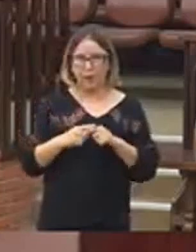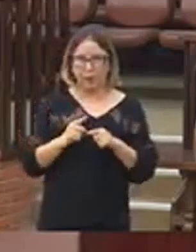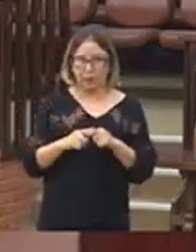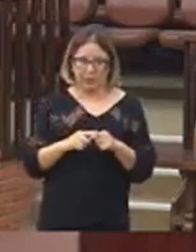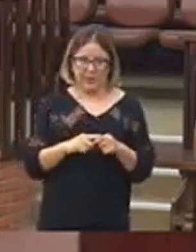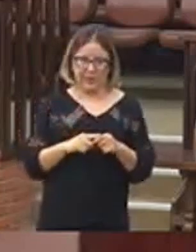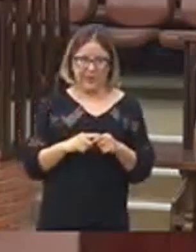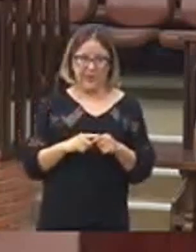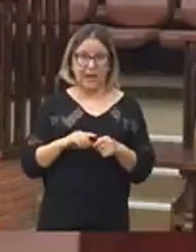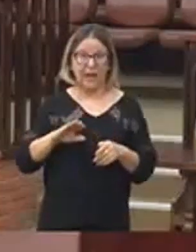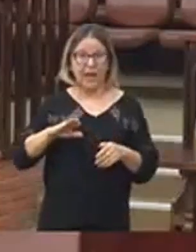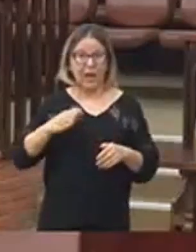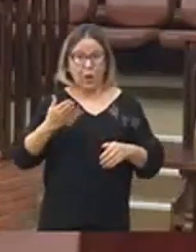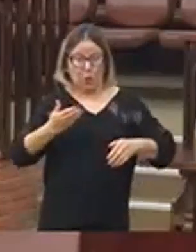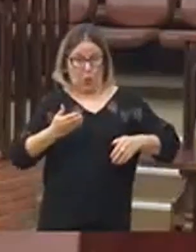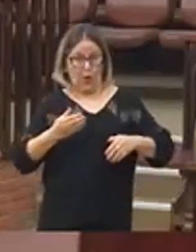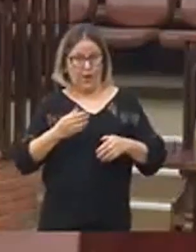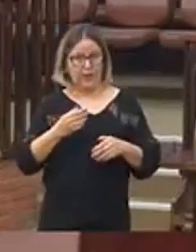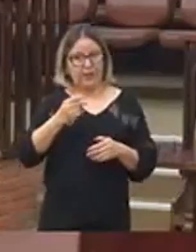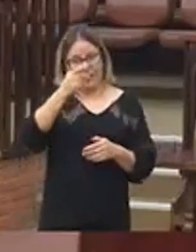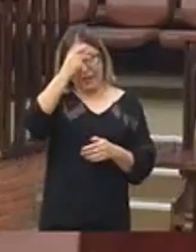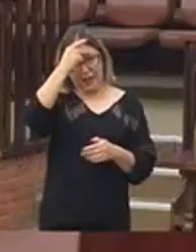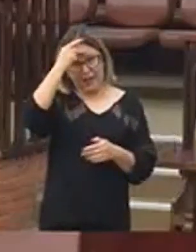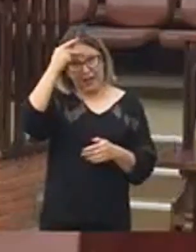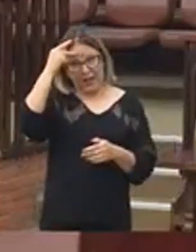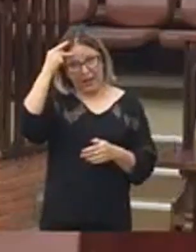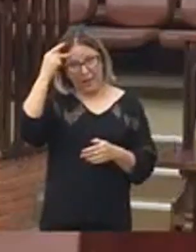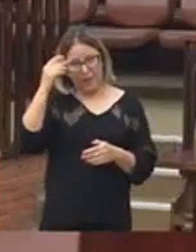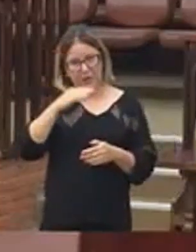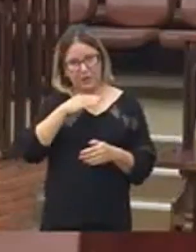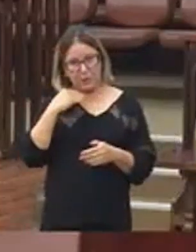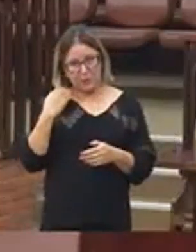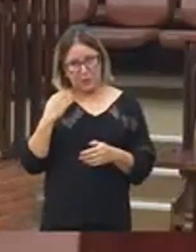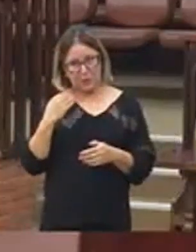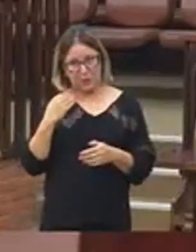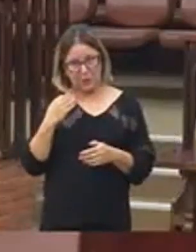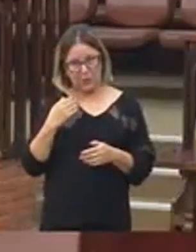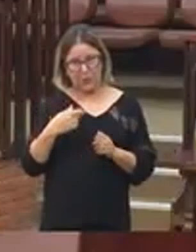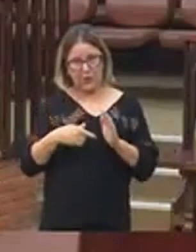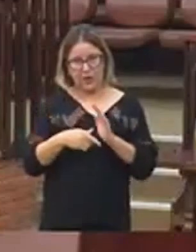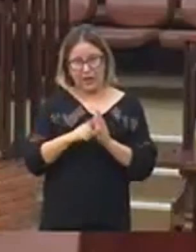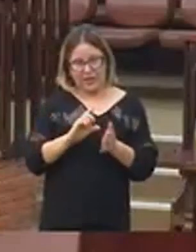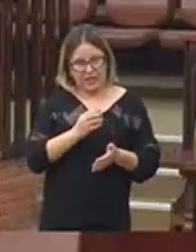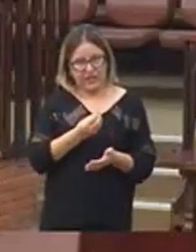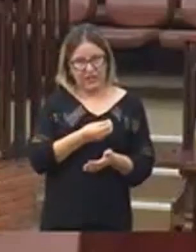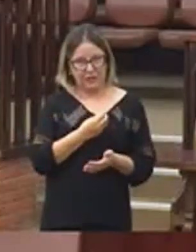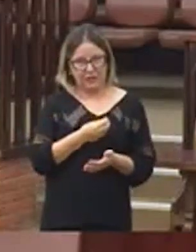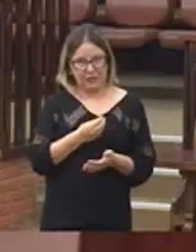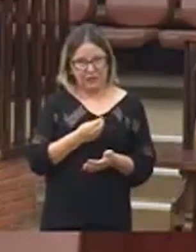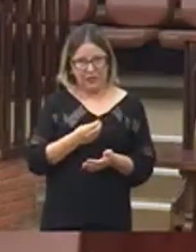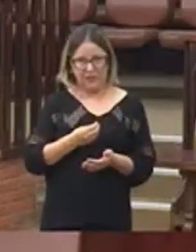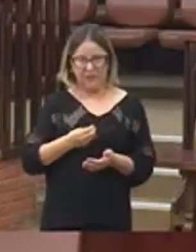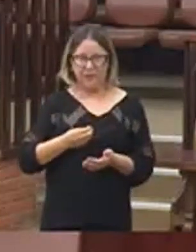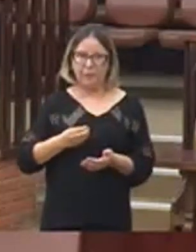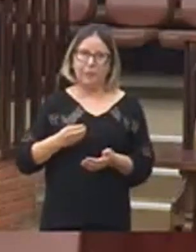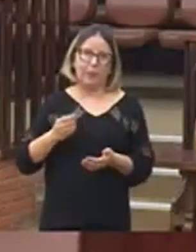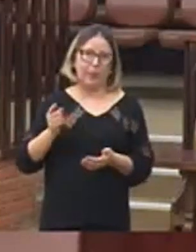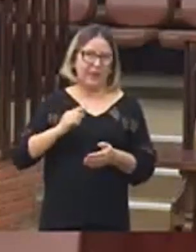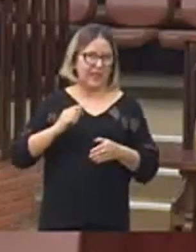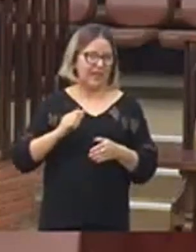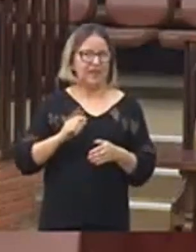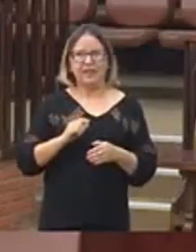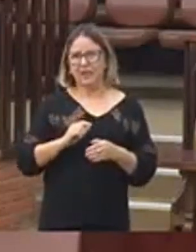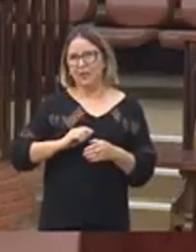hora. Mas vede quanto ele o amava. Agora, há um quarto